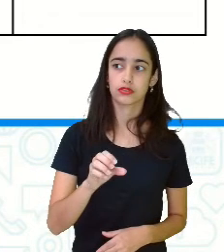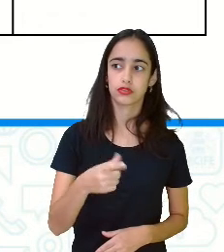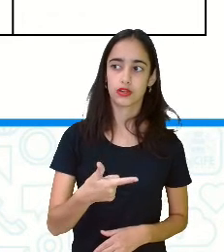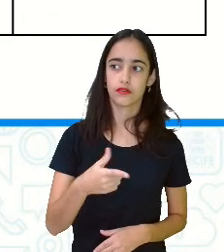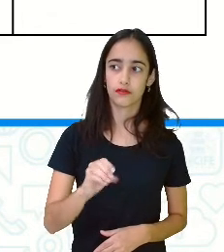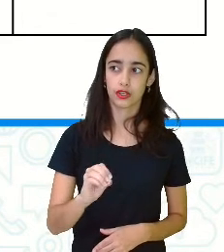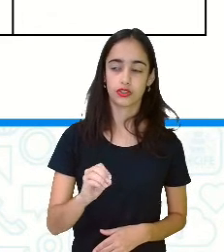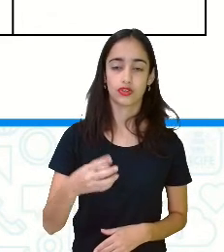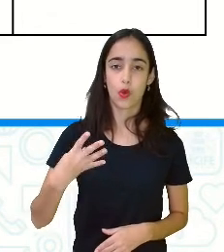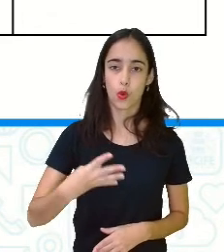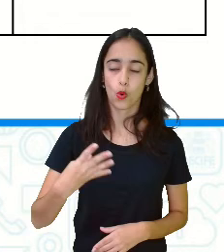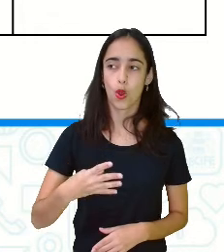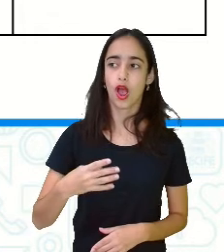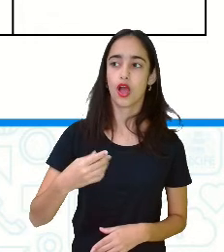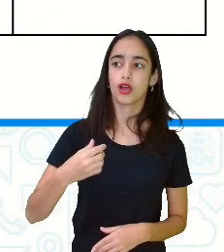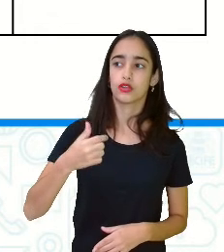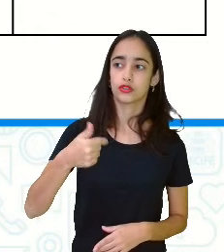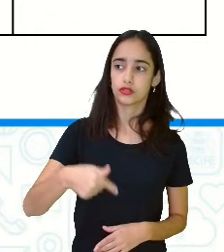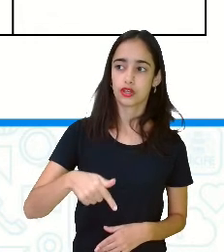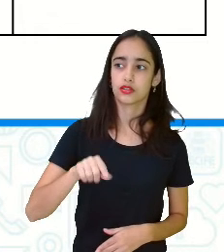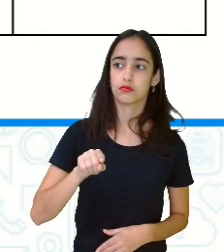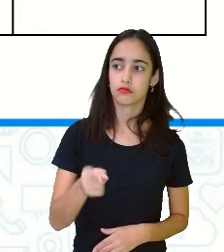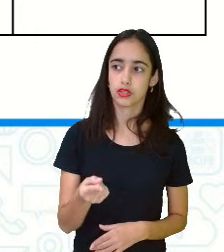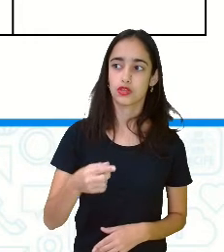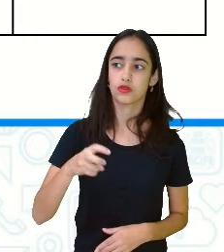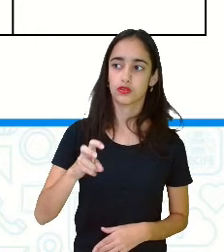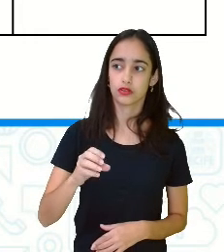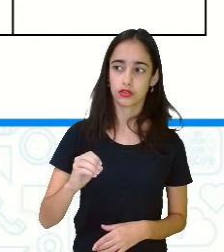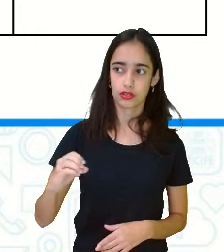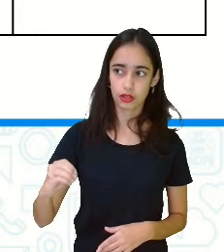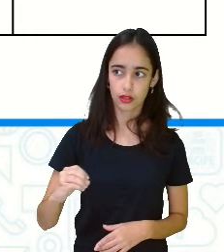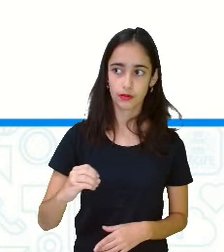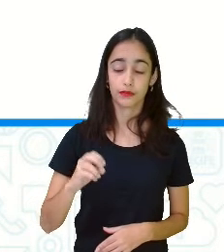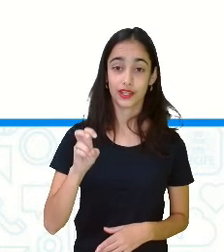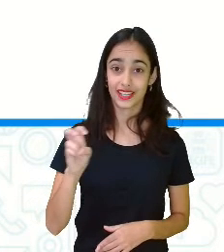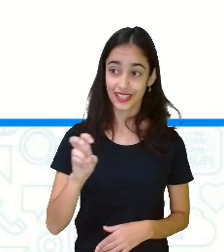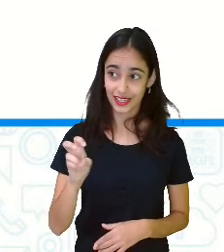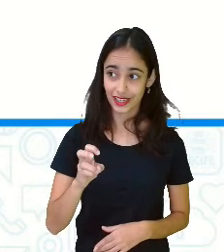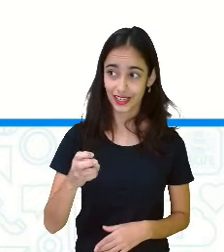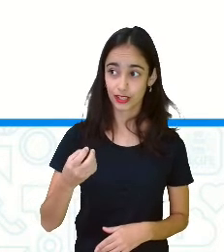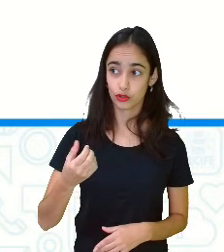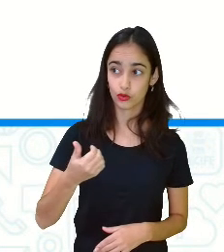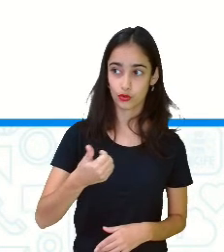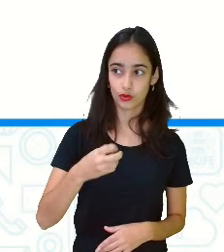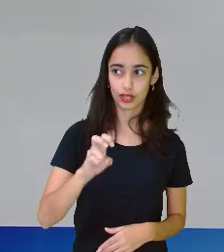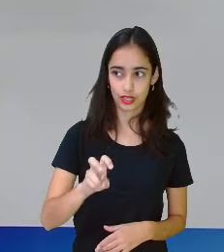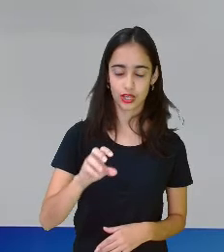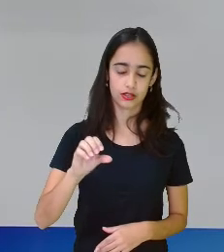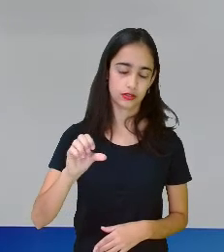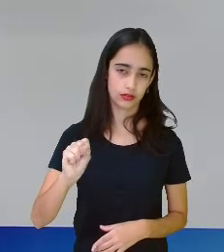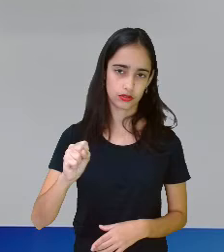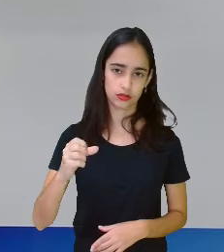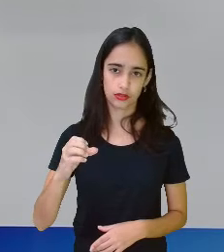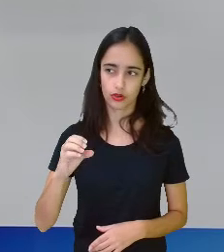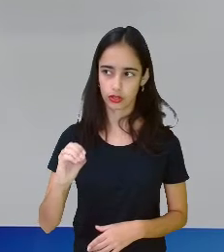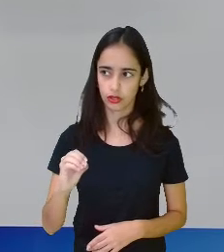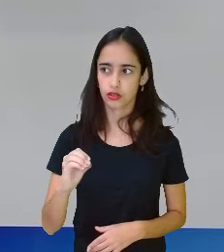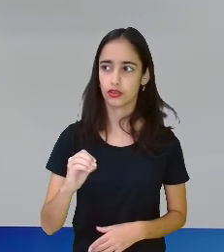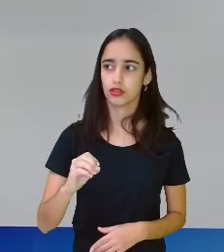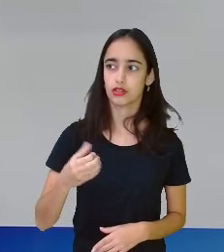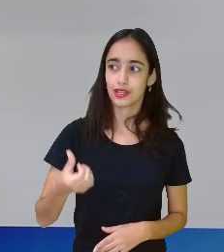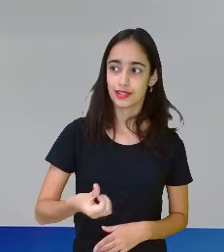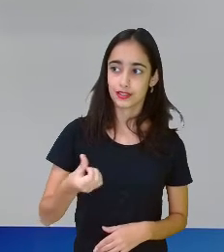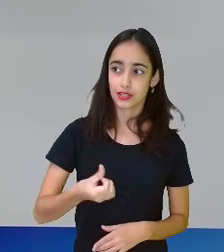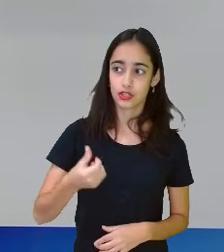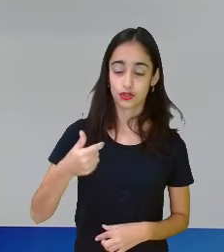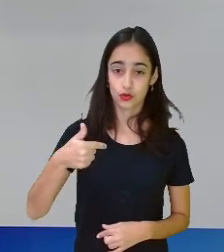Quinto pedido, 580. E o sexto pedido, 7.000. A pergunta é: quantos